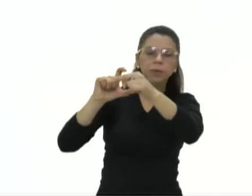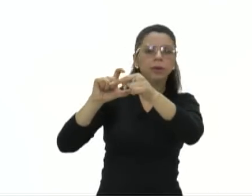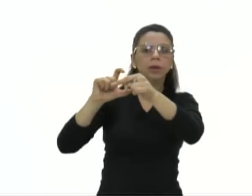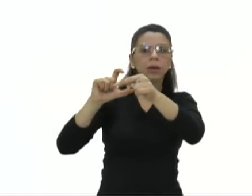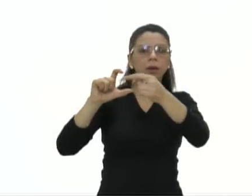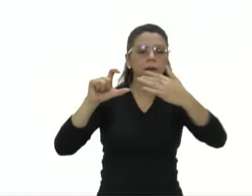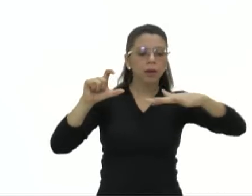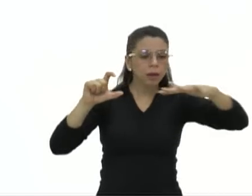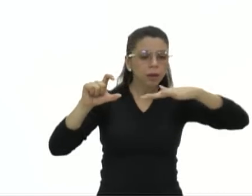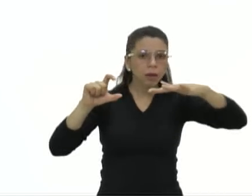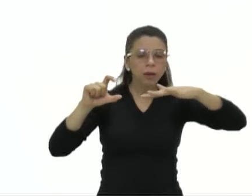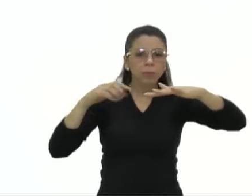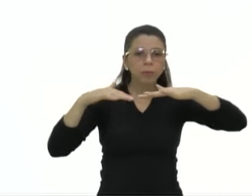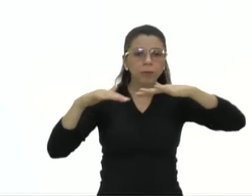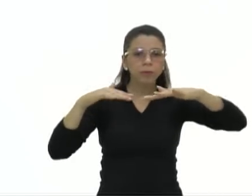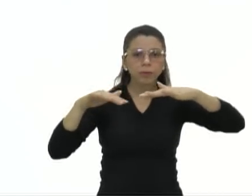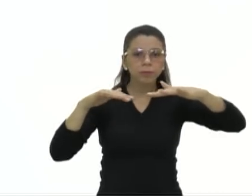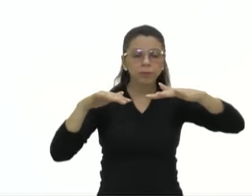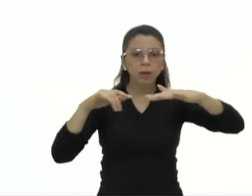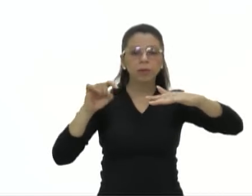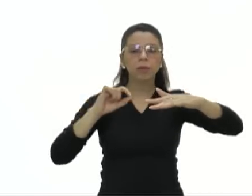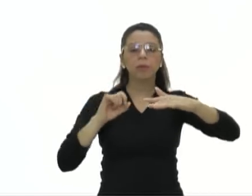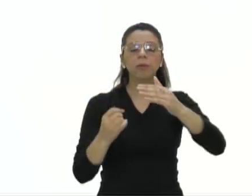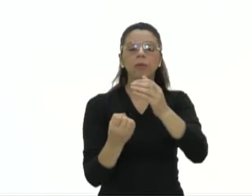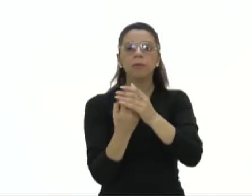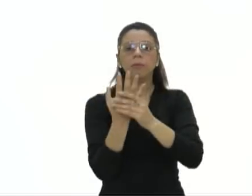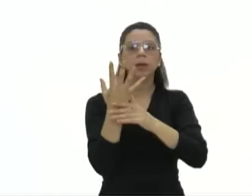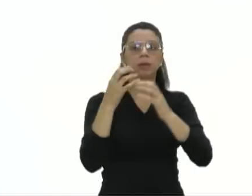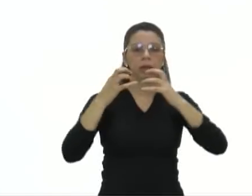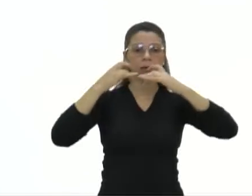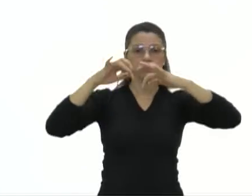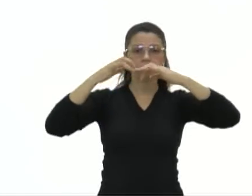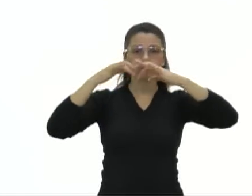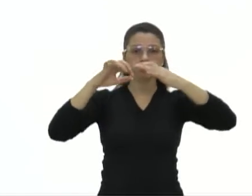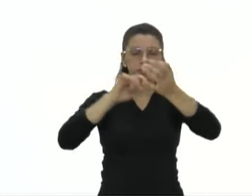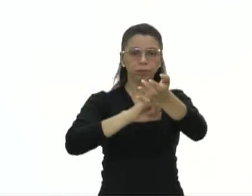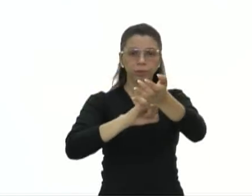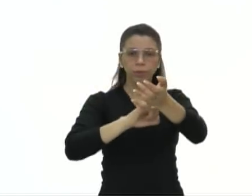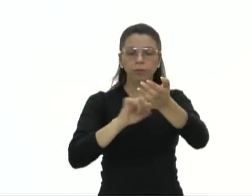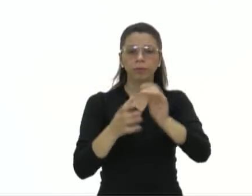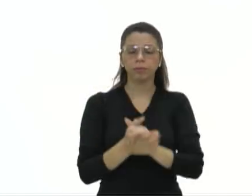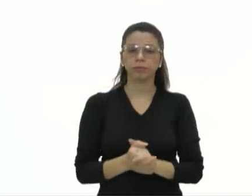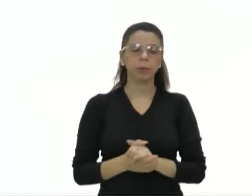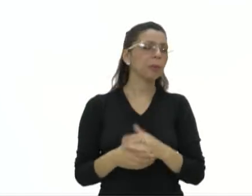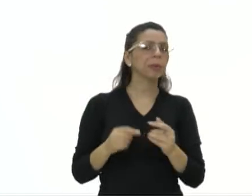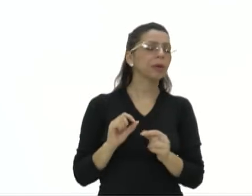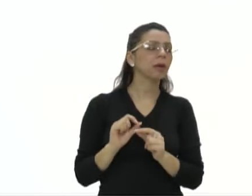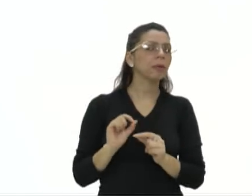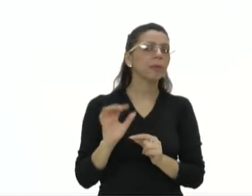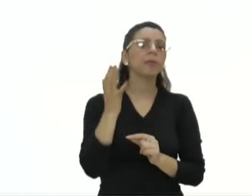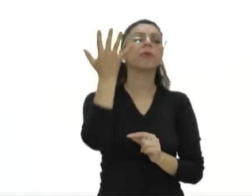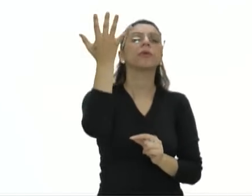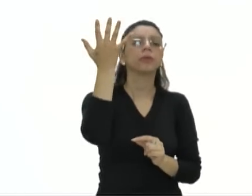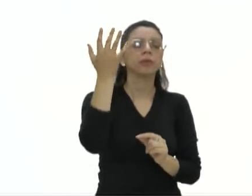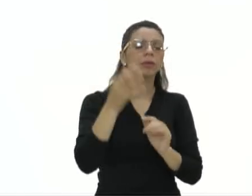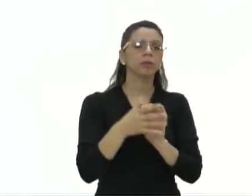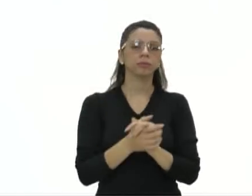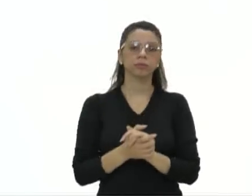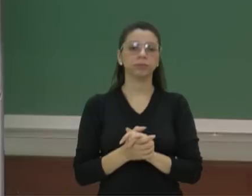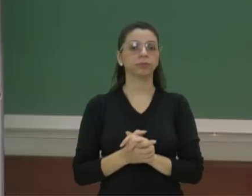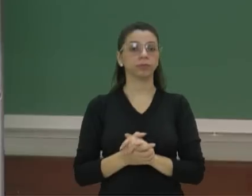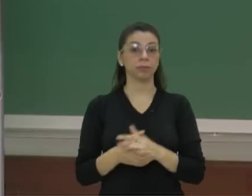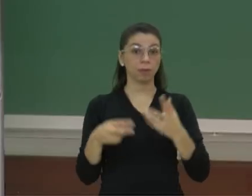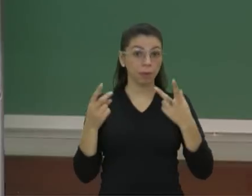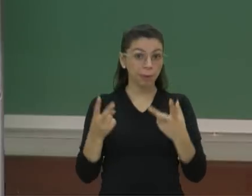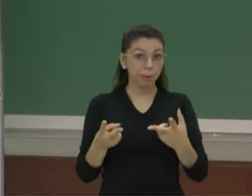nervoso? Fora essa pergunta, tinha mais uma. O que acontece a esses impulsos? Então percebam que a gente já